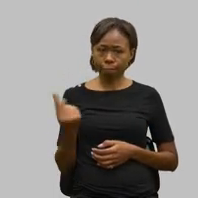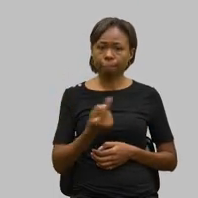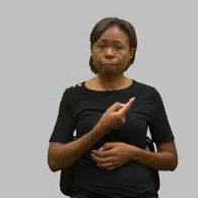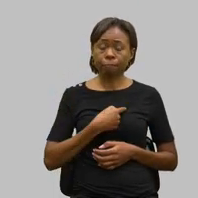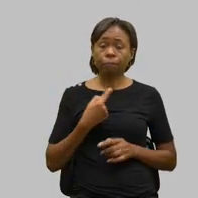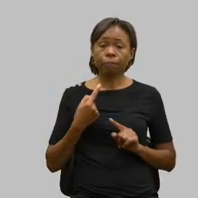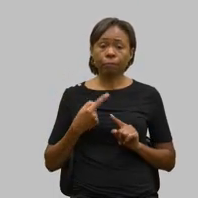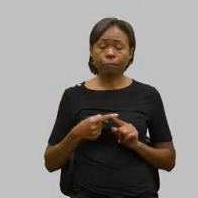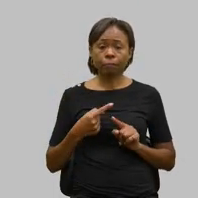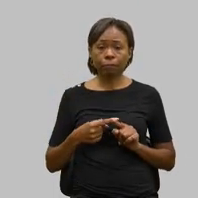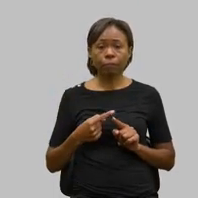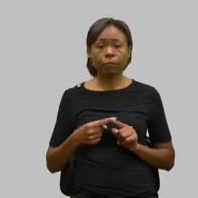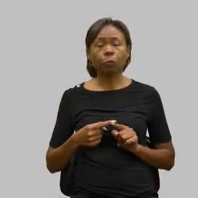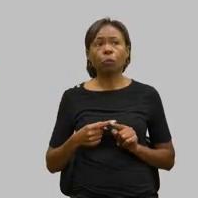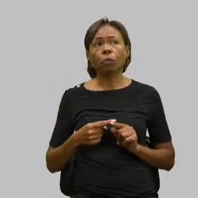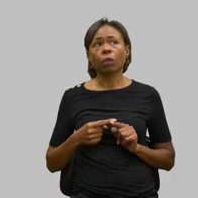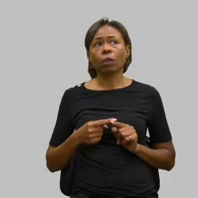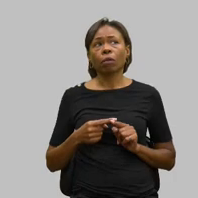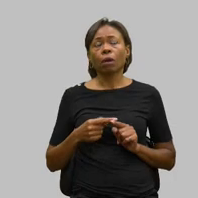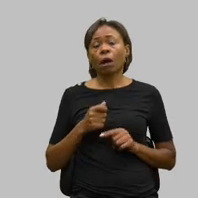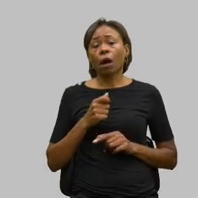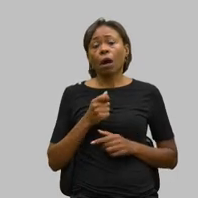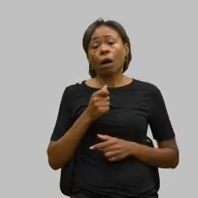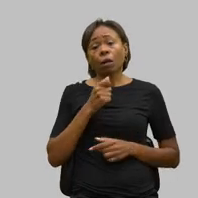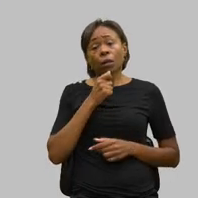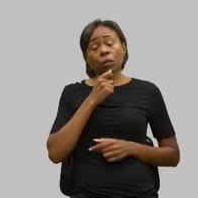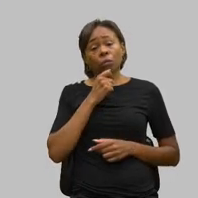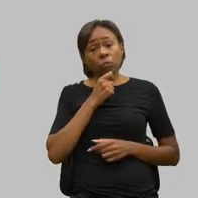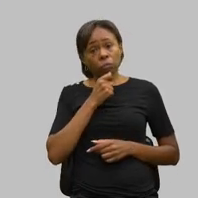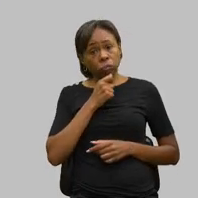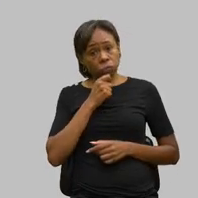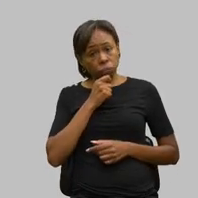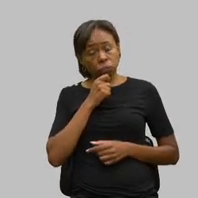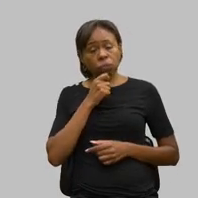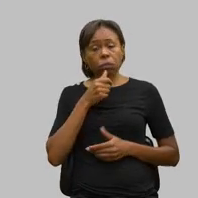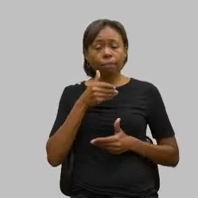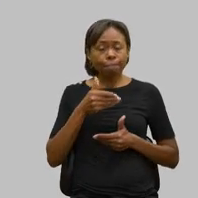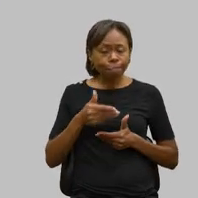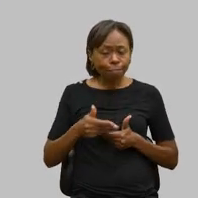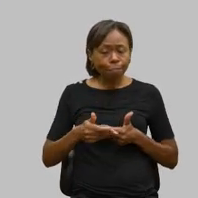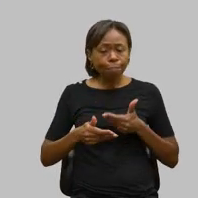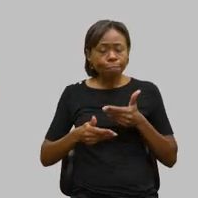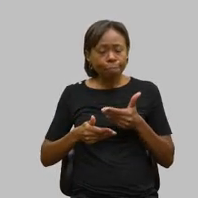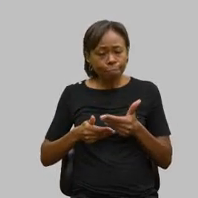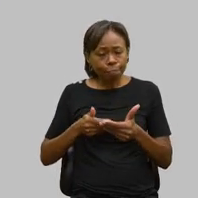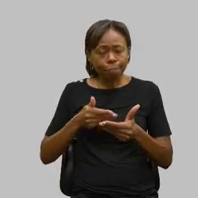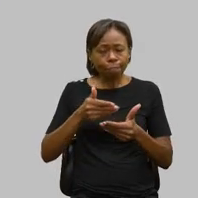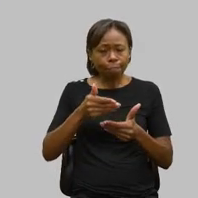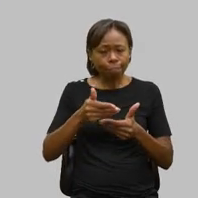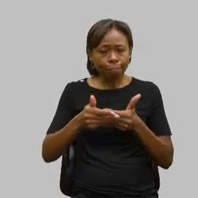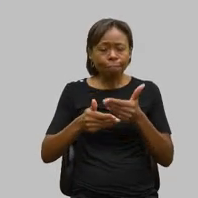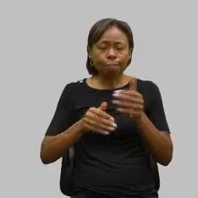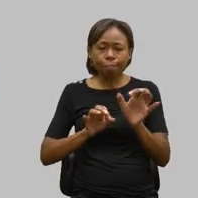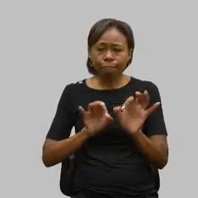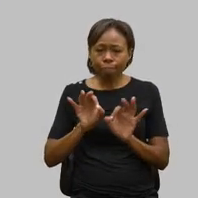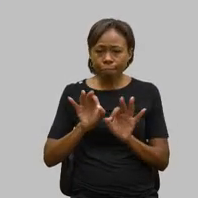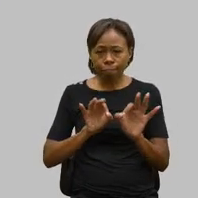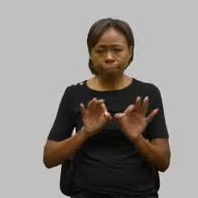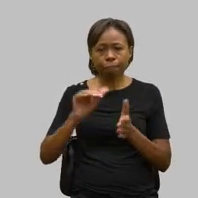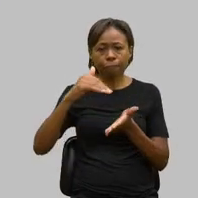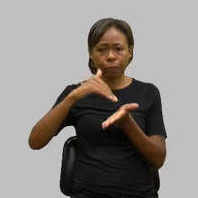as coisas ainda estão caminhando, andando, fazendo, lá na Secretaria